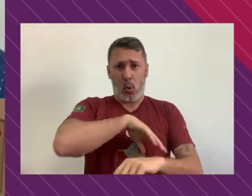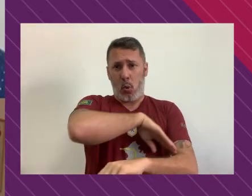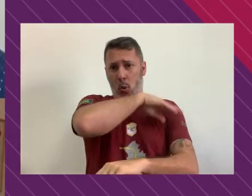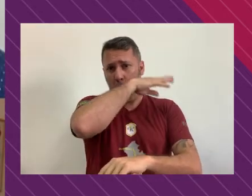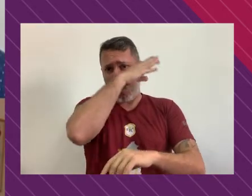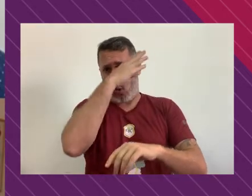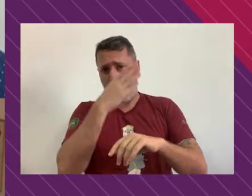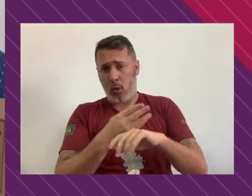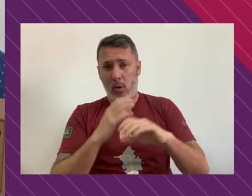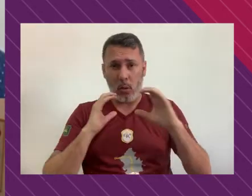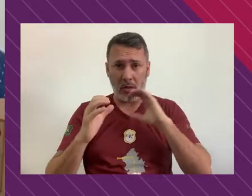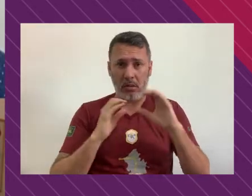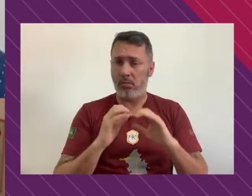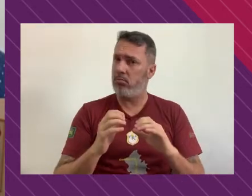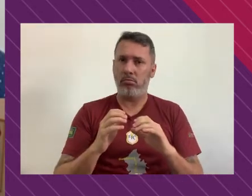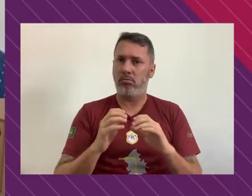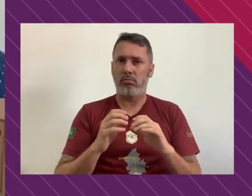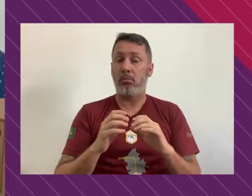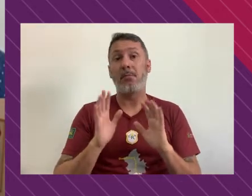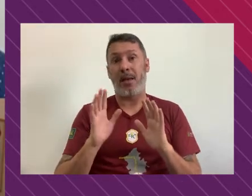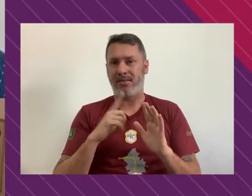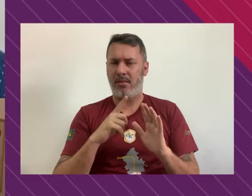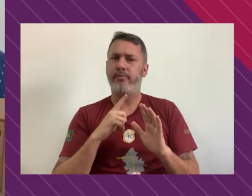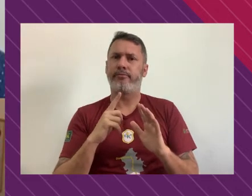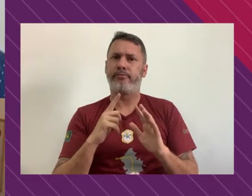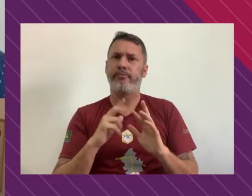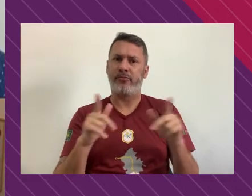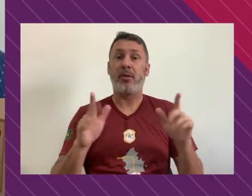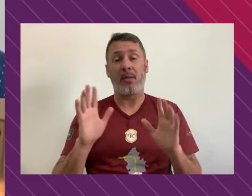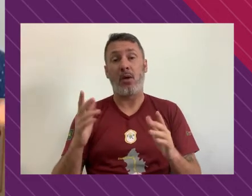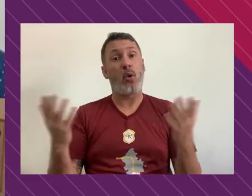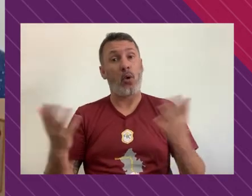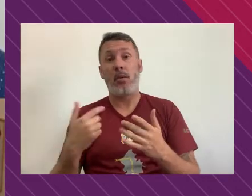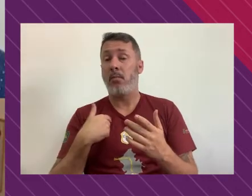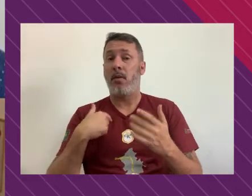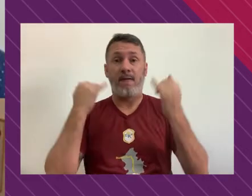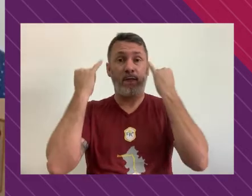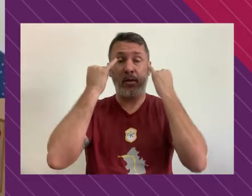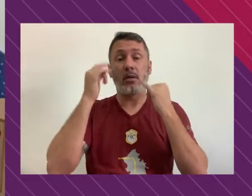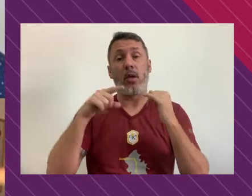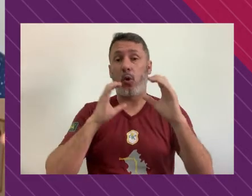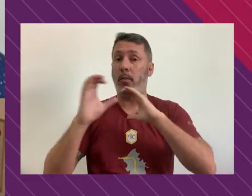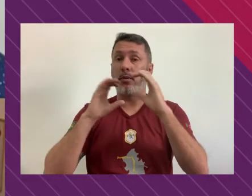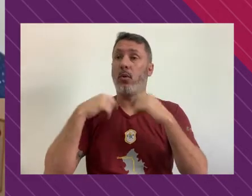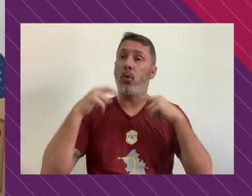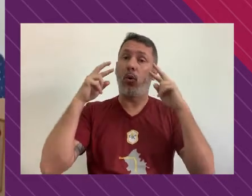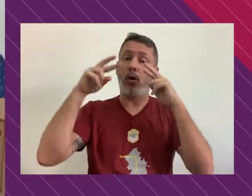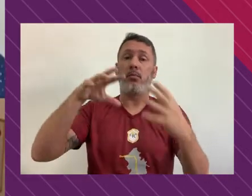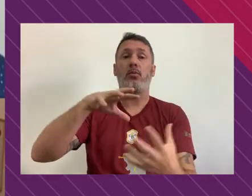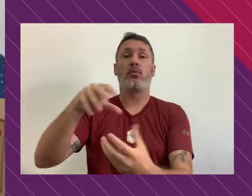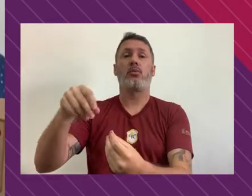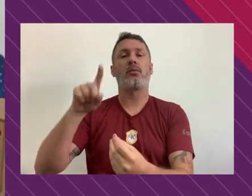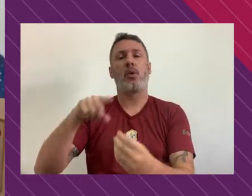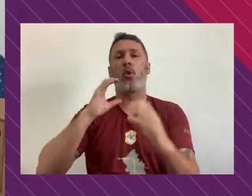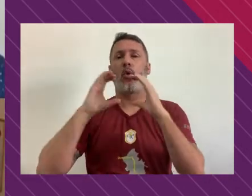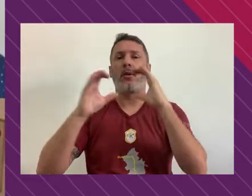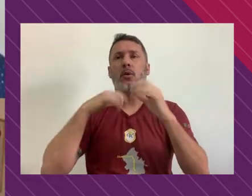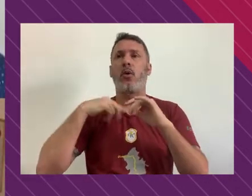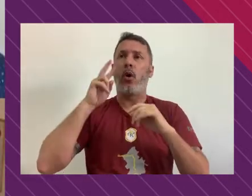Eu imagino que você, até na sua fala agora, a gente percebeu que você lida com uma diversidade também muito grande de clientes. Você